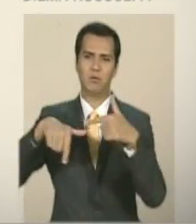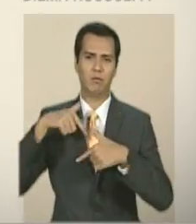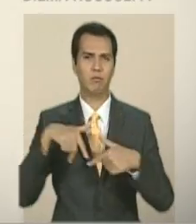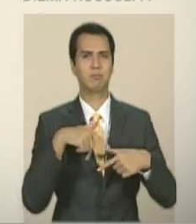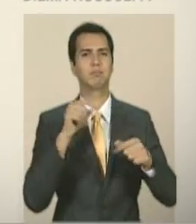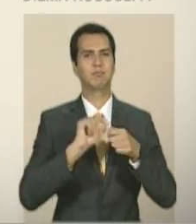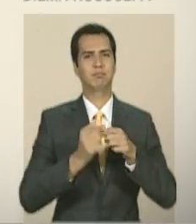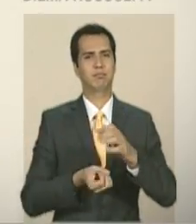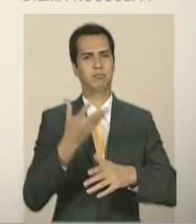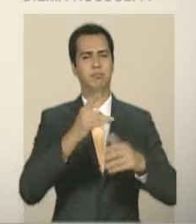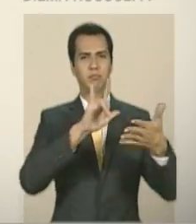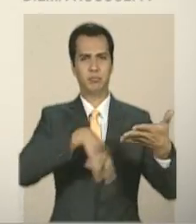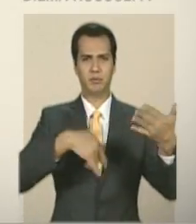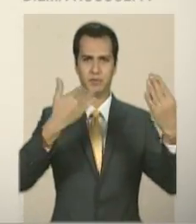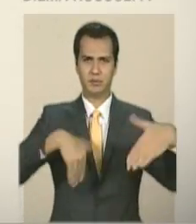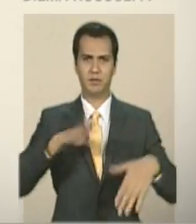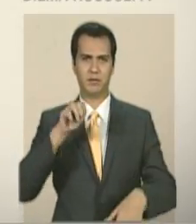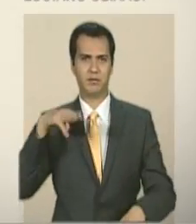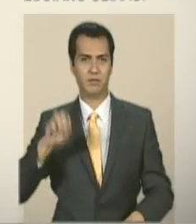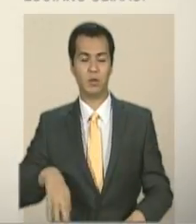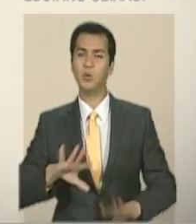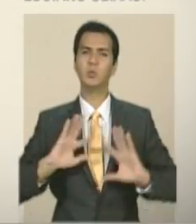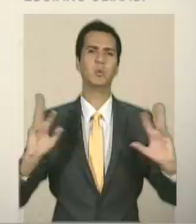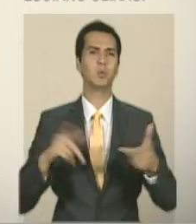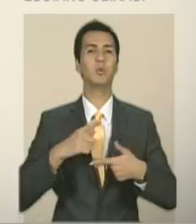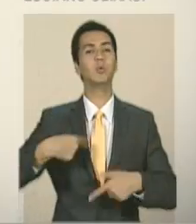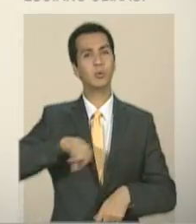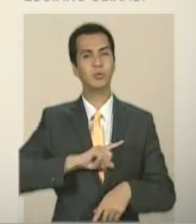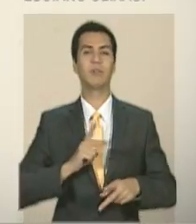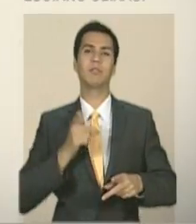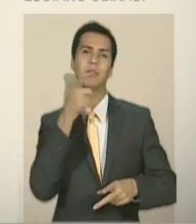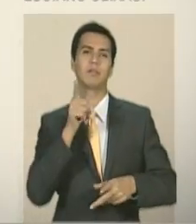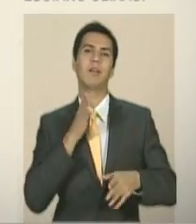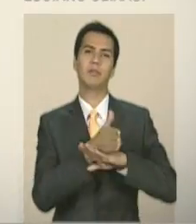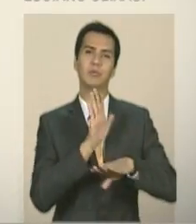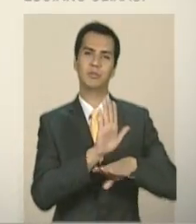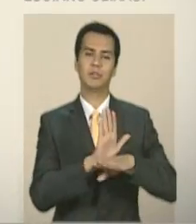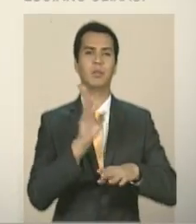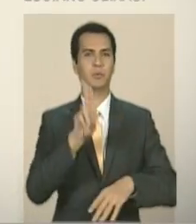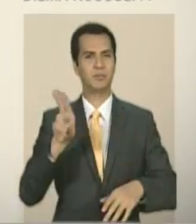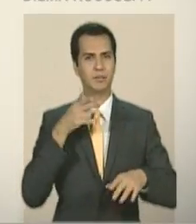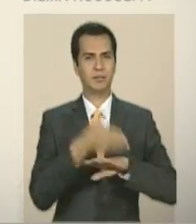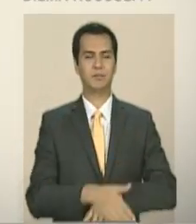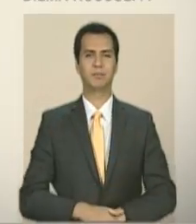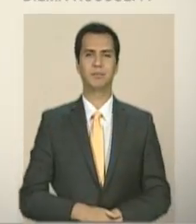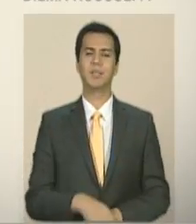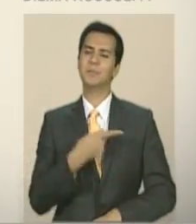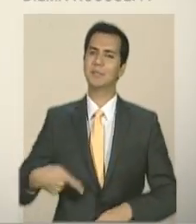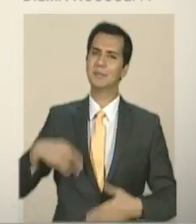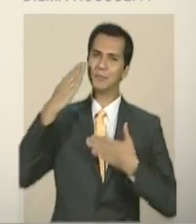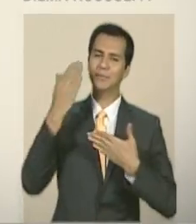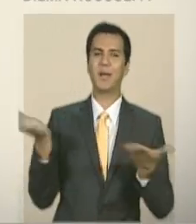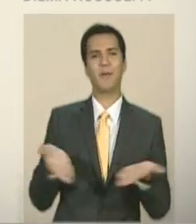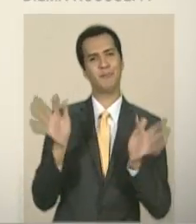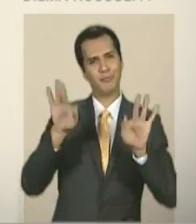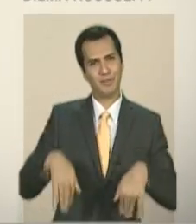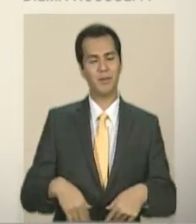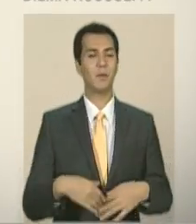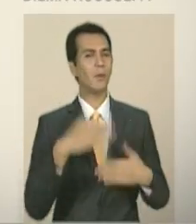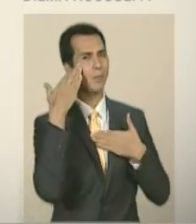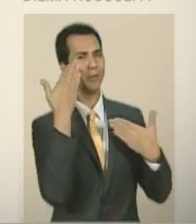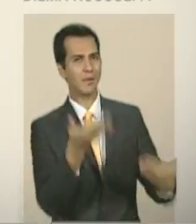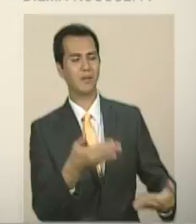o acesso à universidade presidenta nosso tempo chegou o fim obrigado por esse café olha Luciano muito